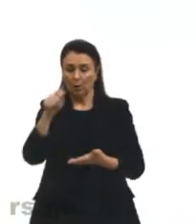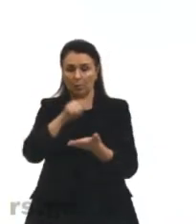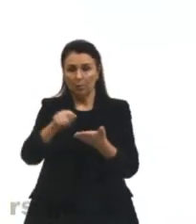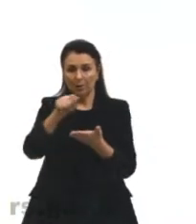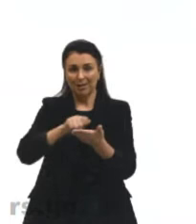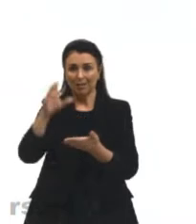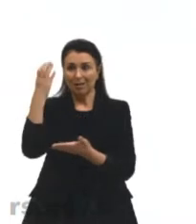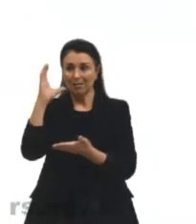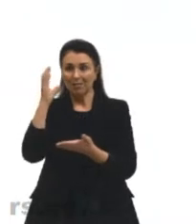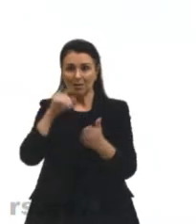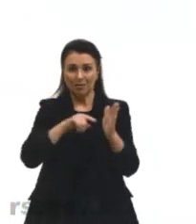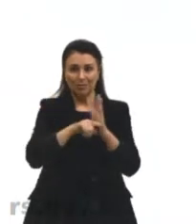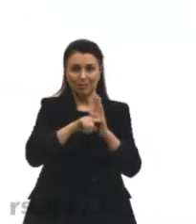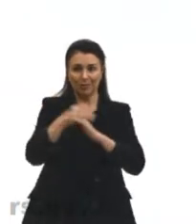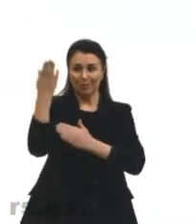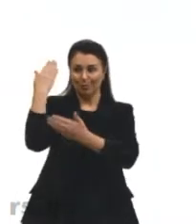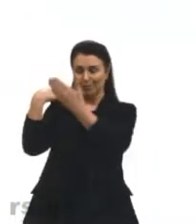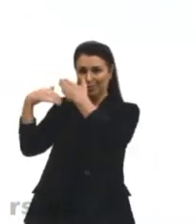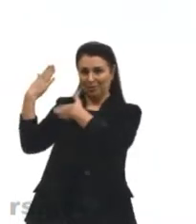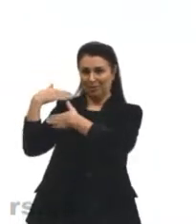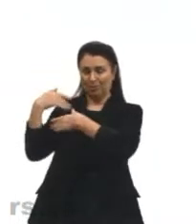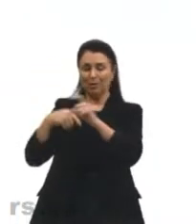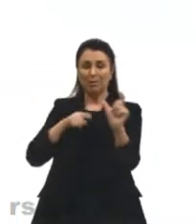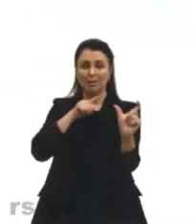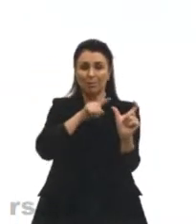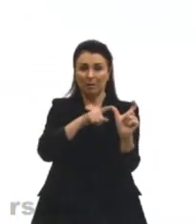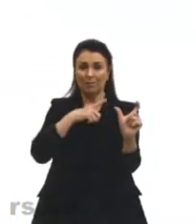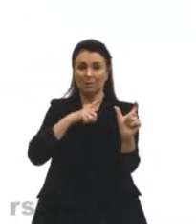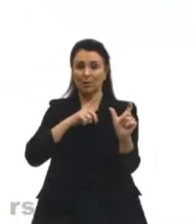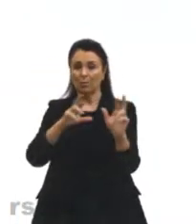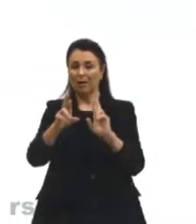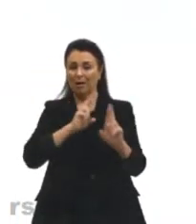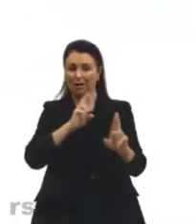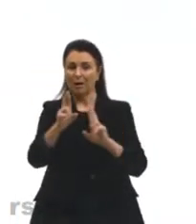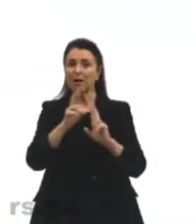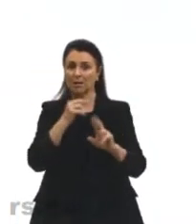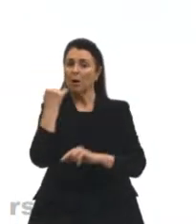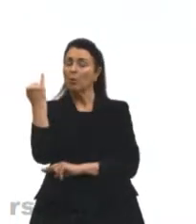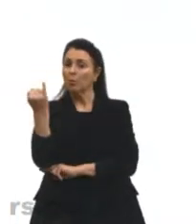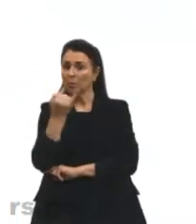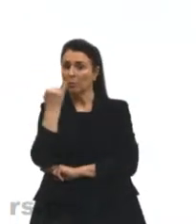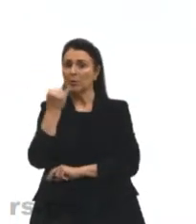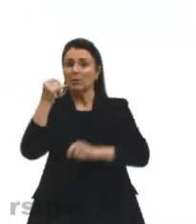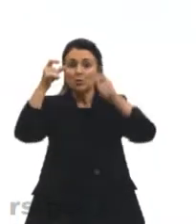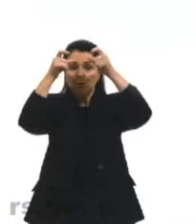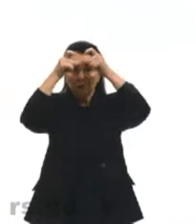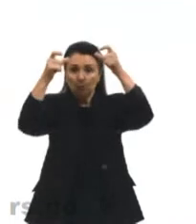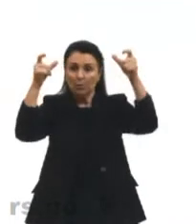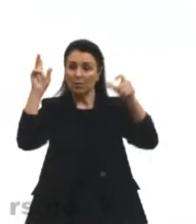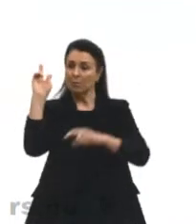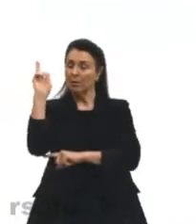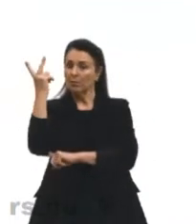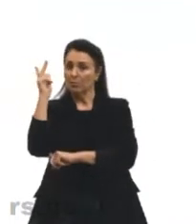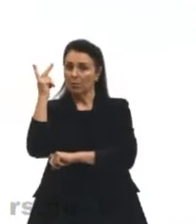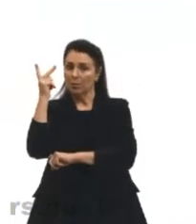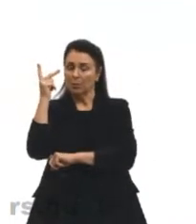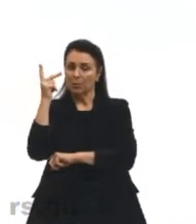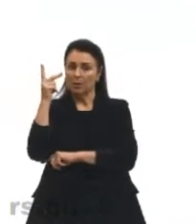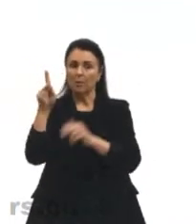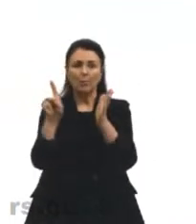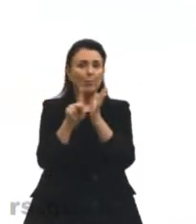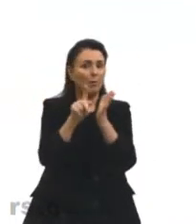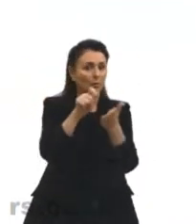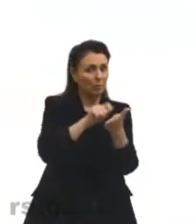e essa palavra também já mostra uma relação muito forte existe entre o conhecimento histórico EA